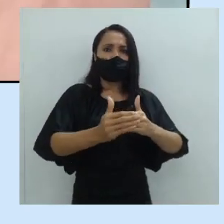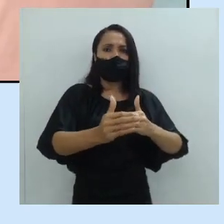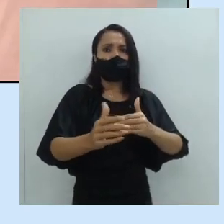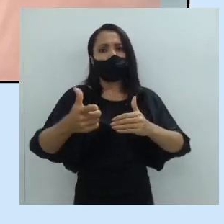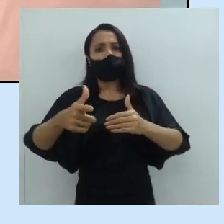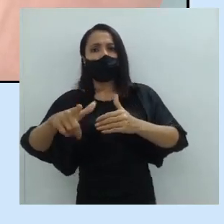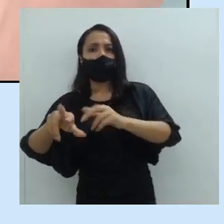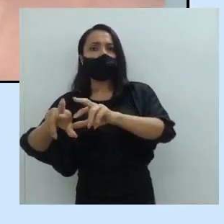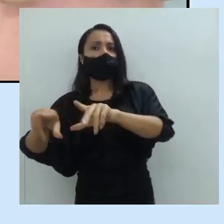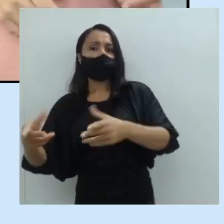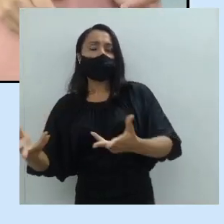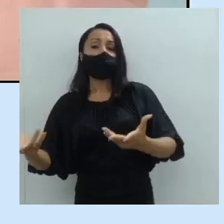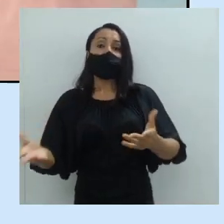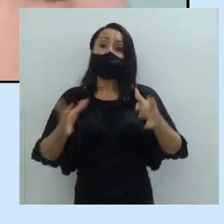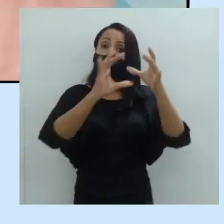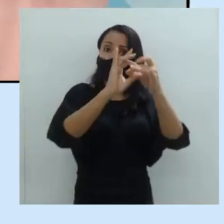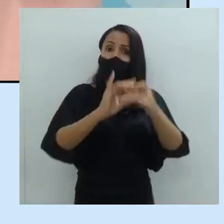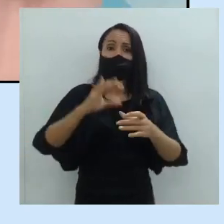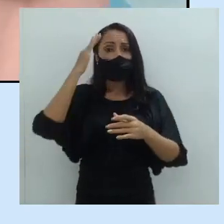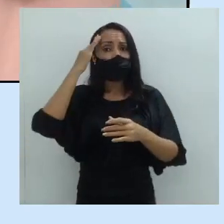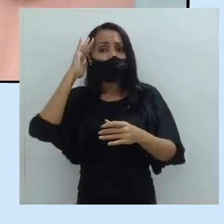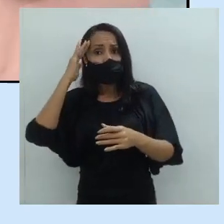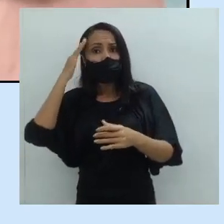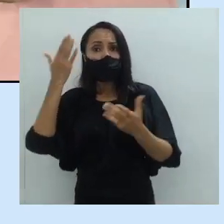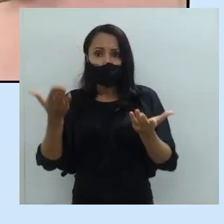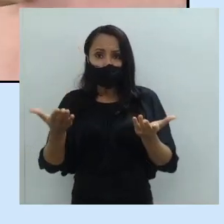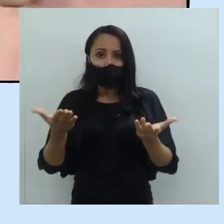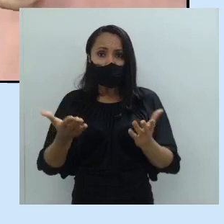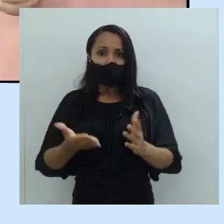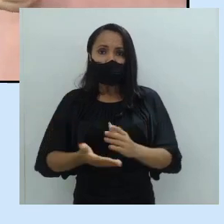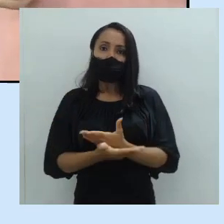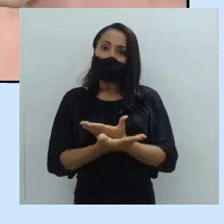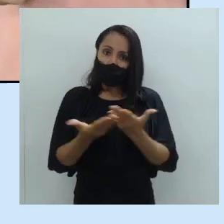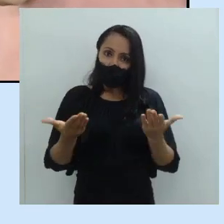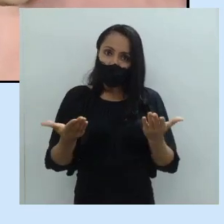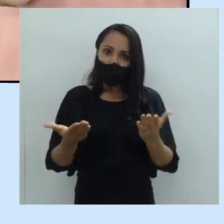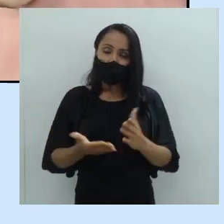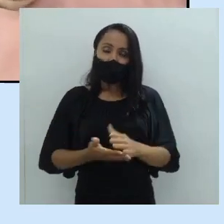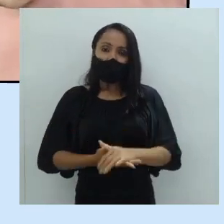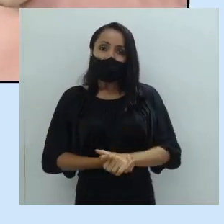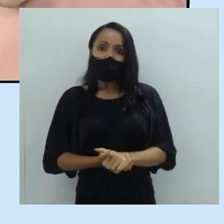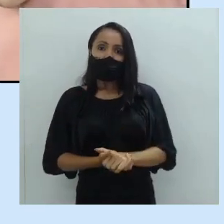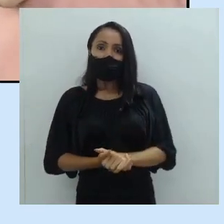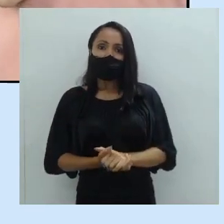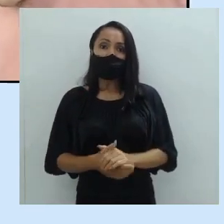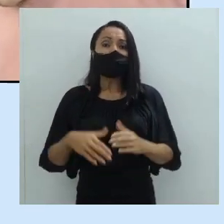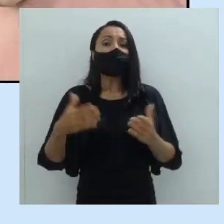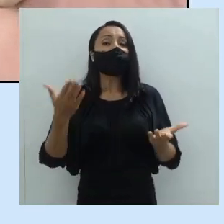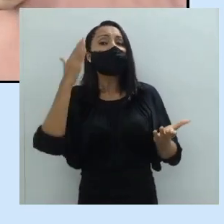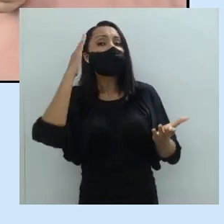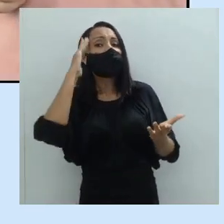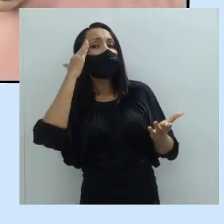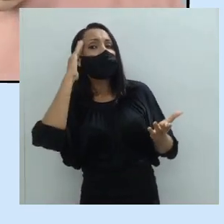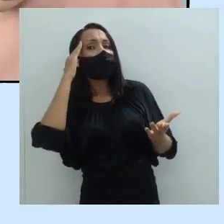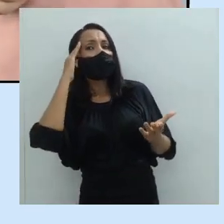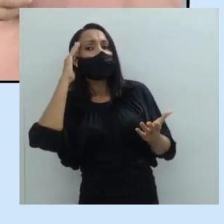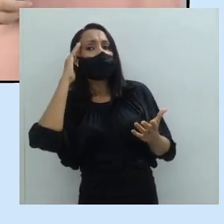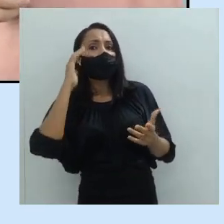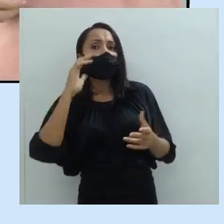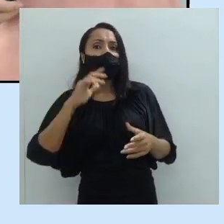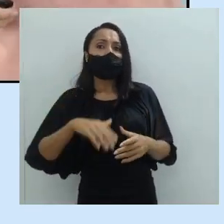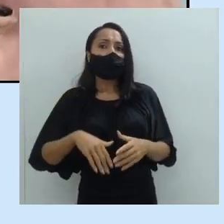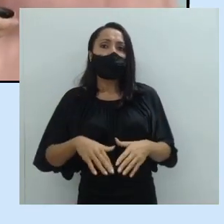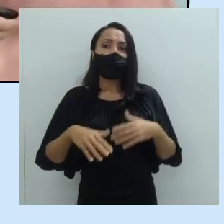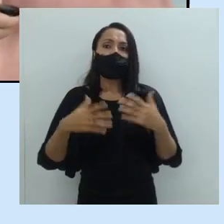Então entendam o contexto. Estão entendendo, estudantes, essa questão justamente de entender aquilo que